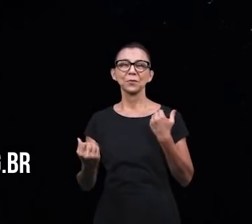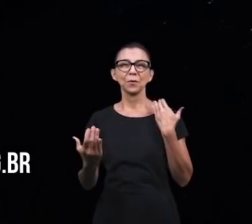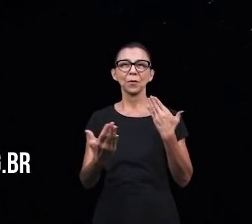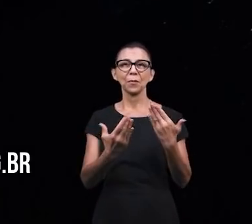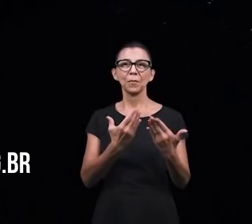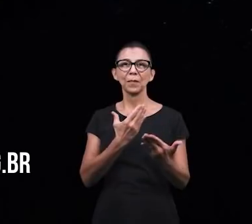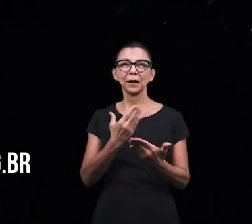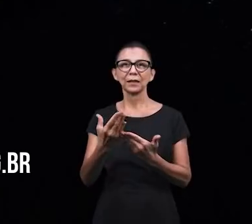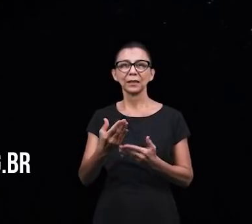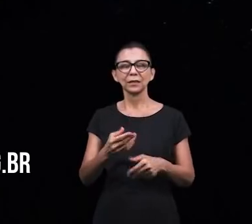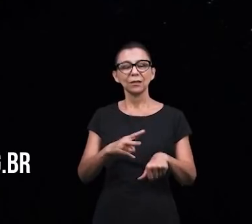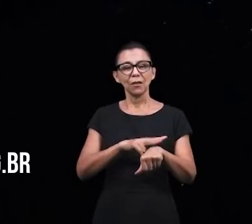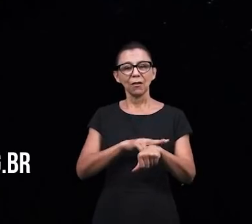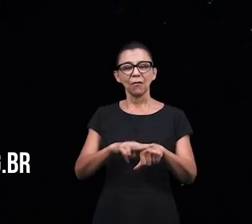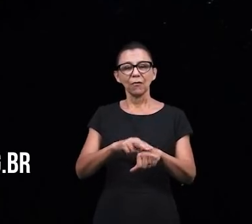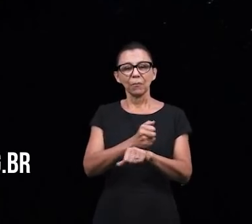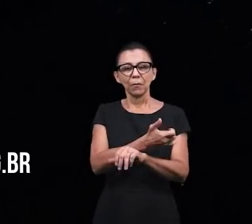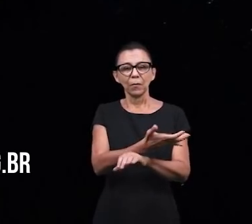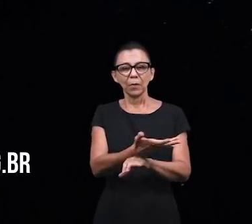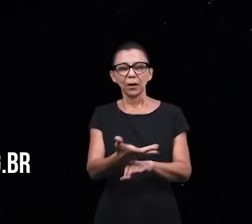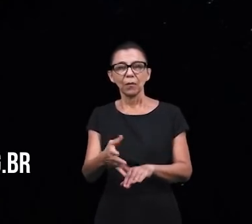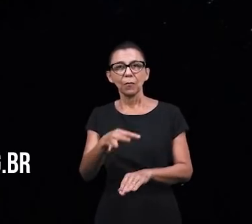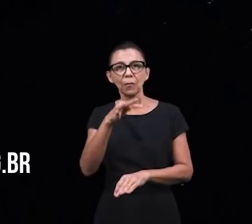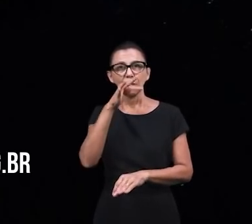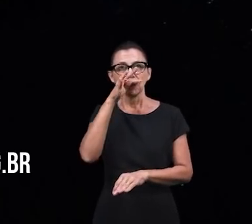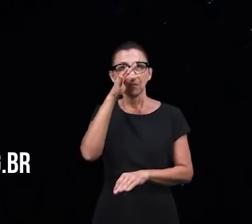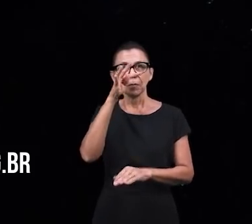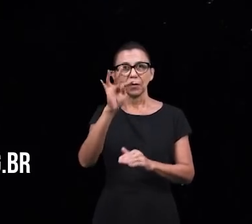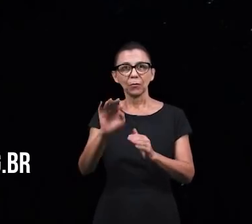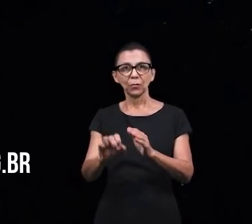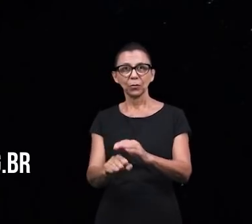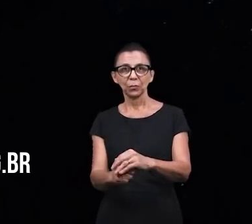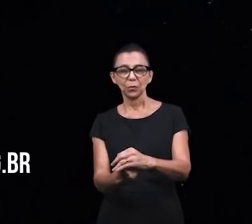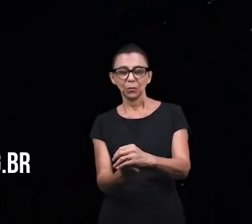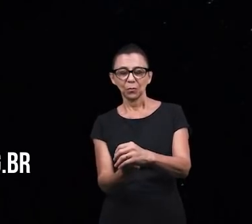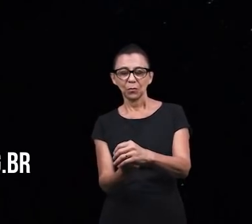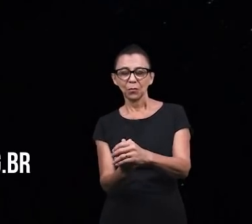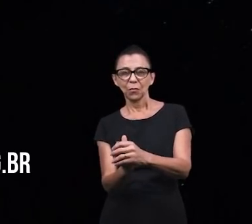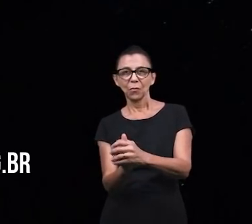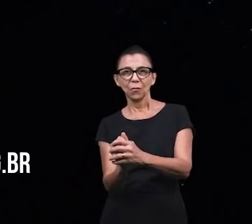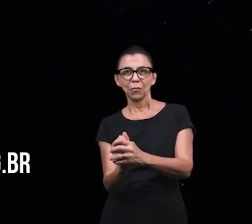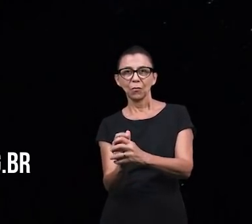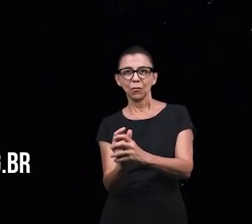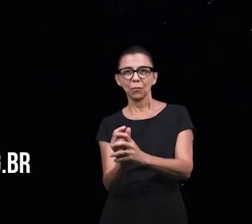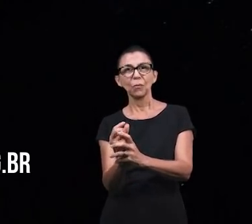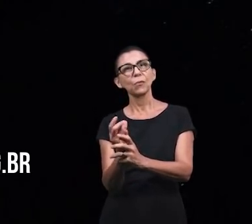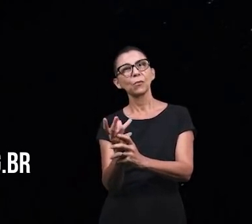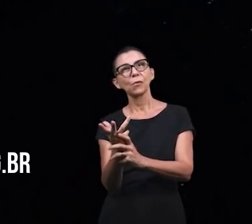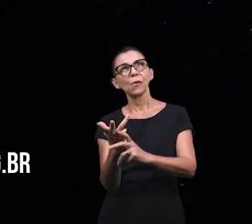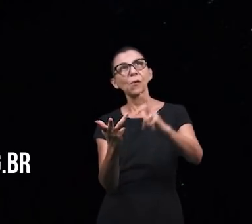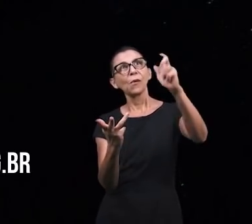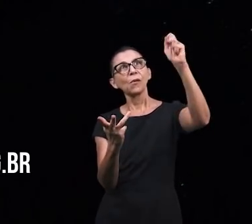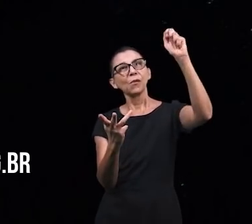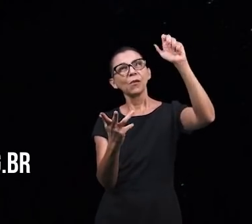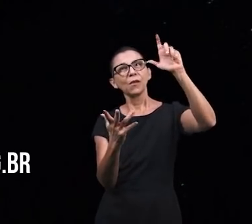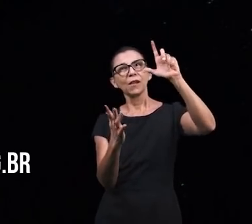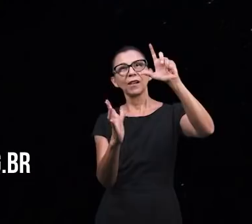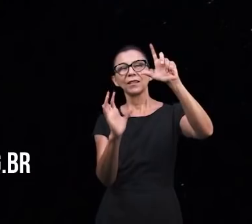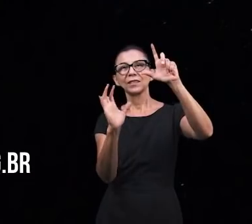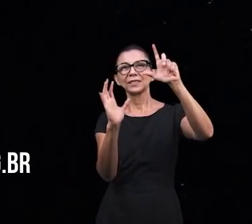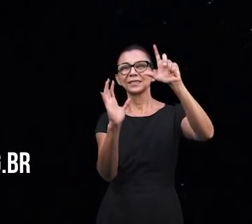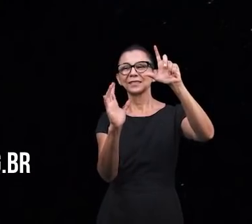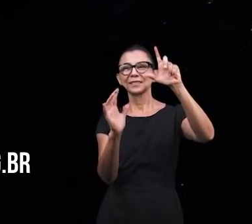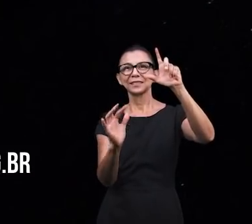desponta para a luz do sol, assim brilhou um dia